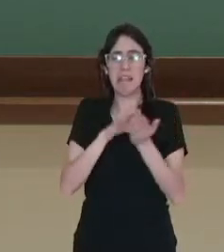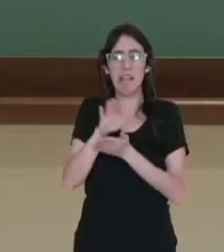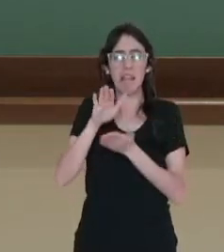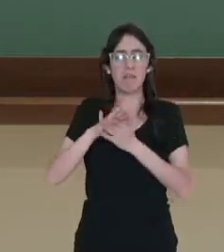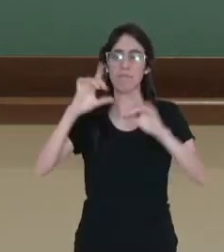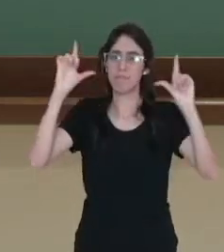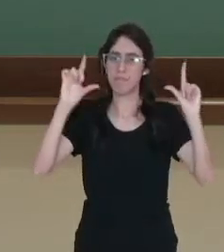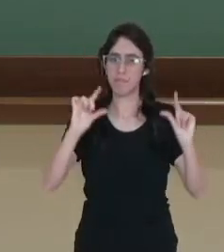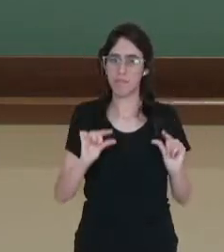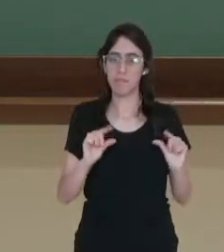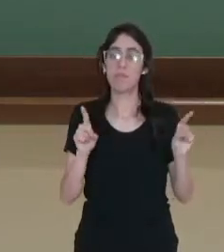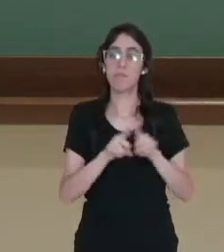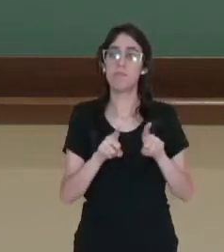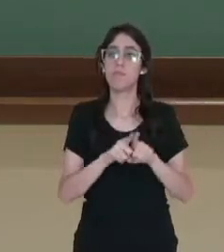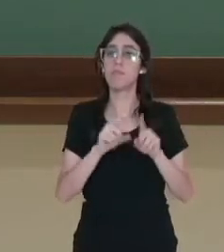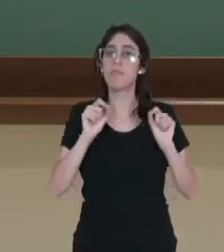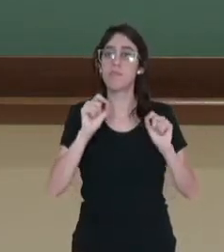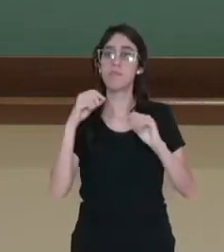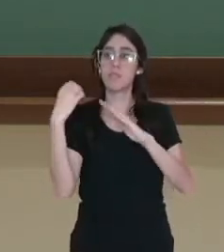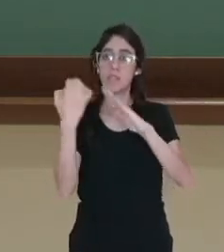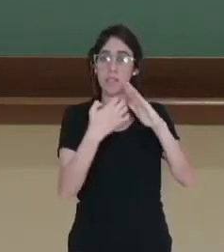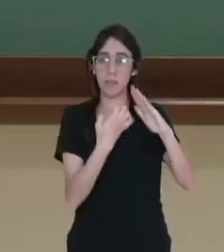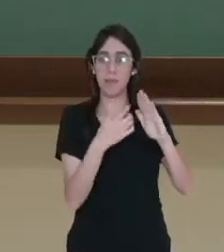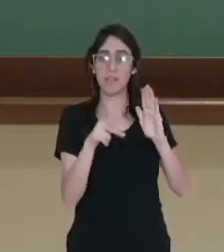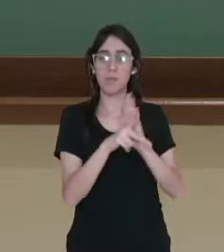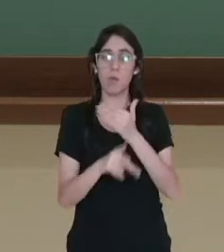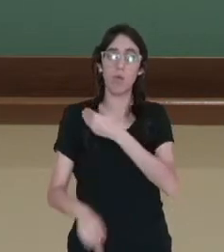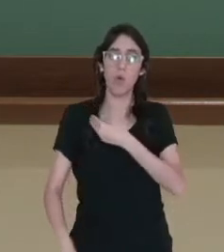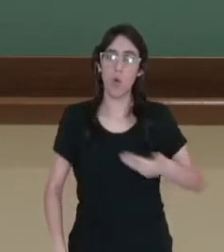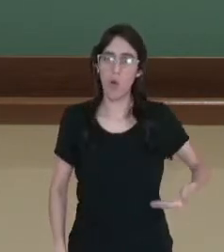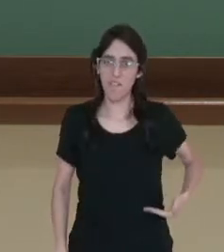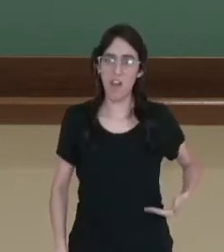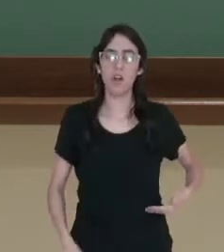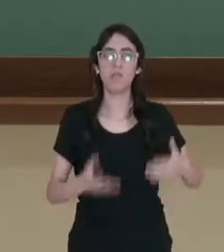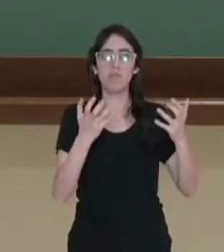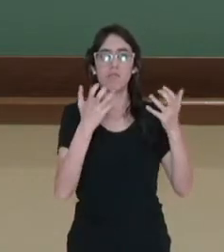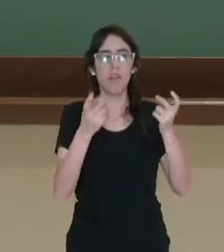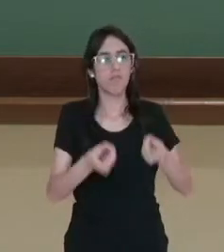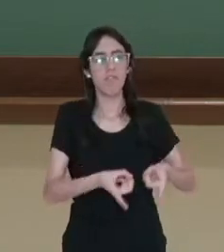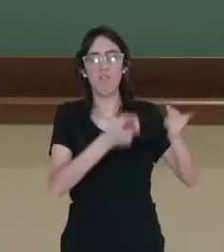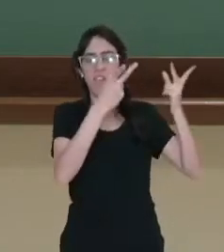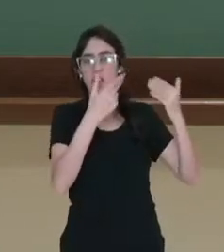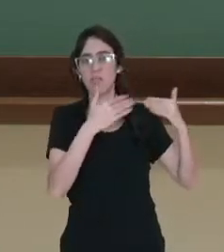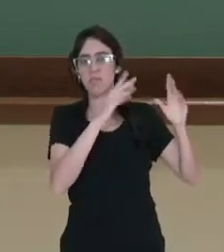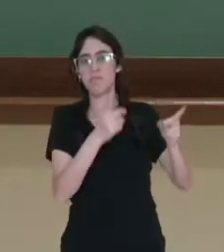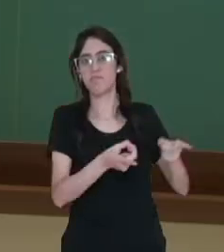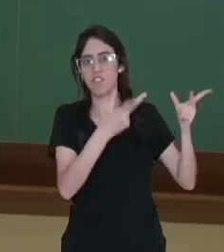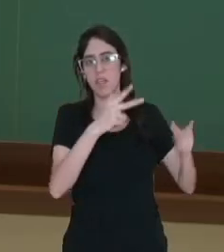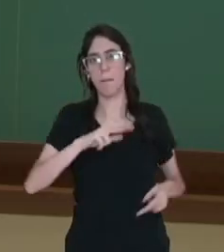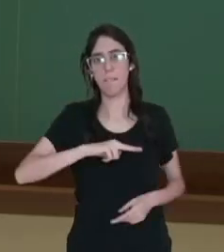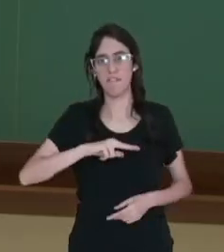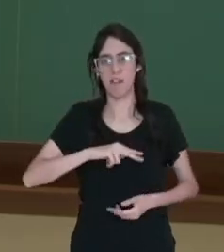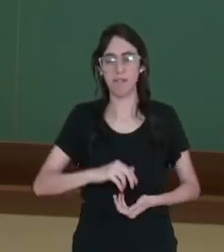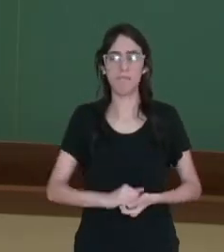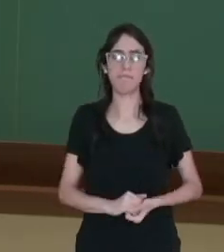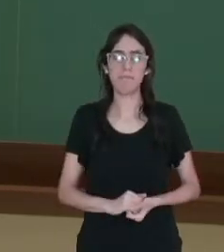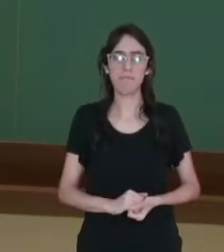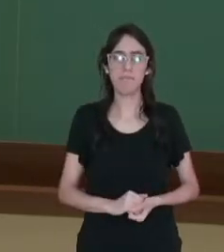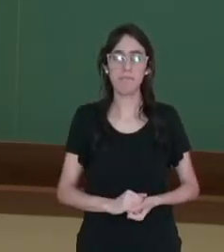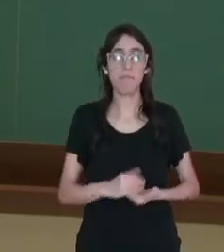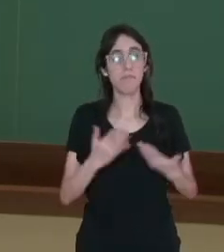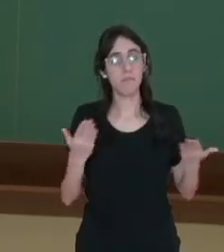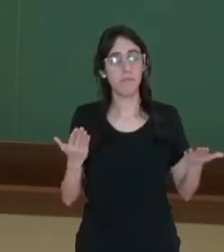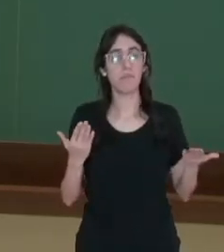aí privatização de empresas do governo que eram vendidas para a iniciativa privada. A fim de reduzir esse